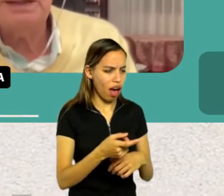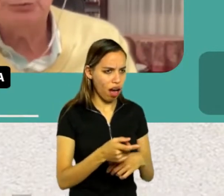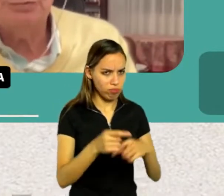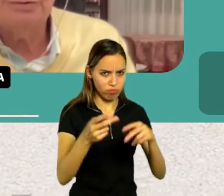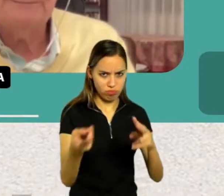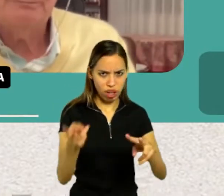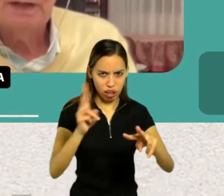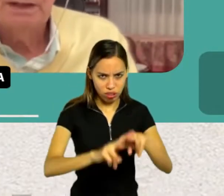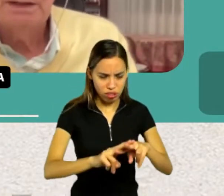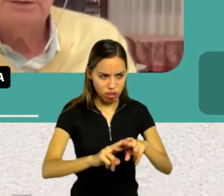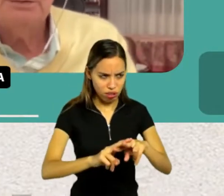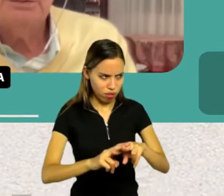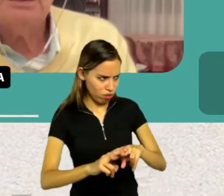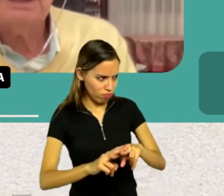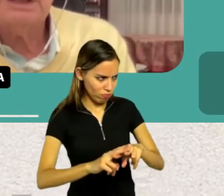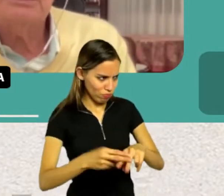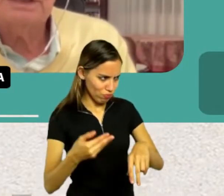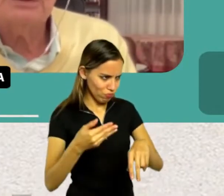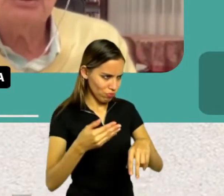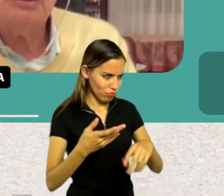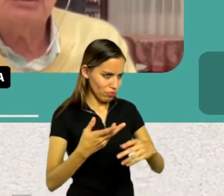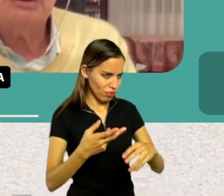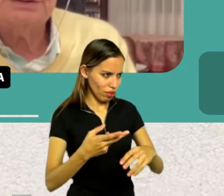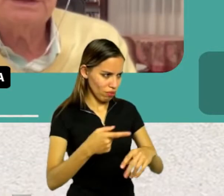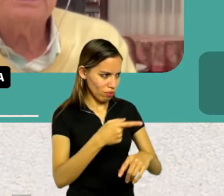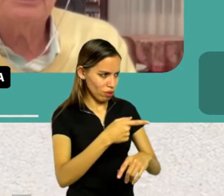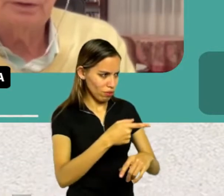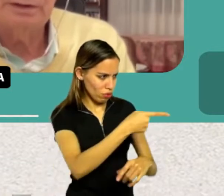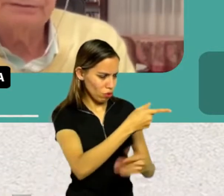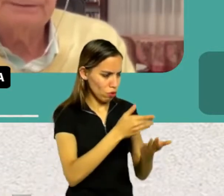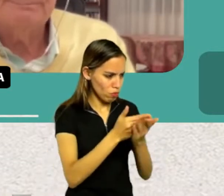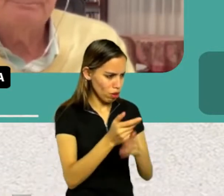mais maduro. Eu cheguei no Carandiru em